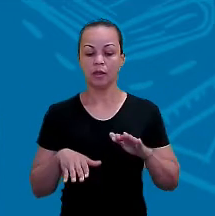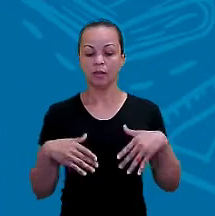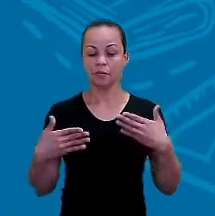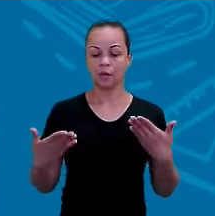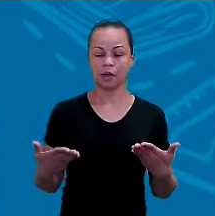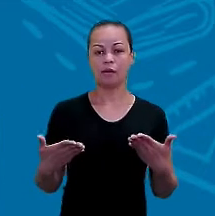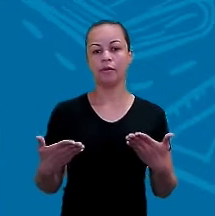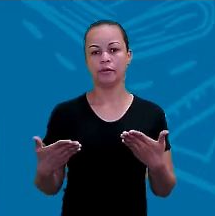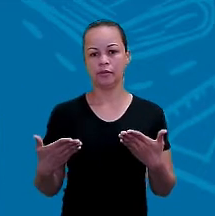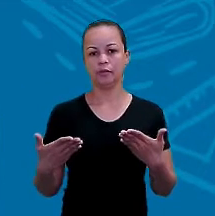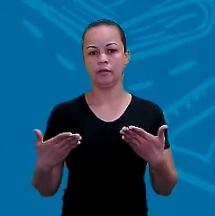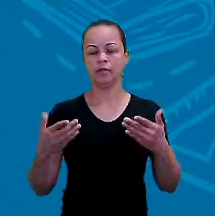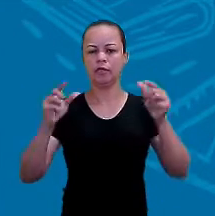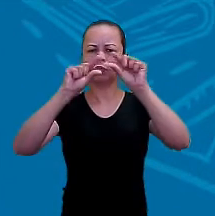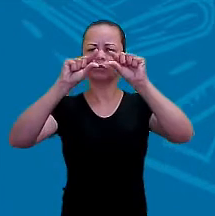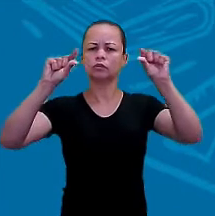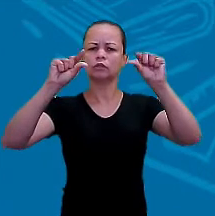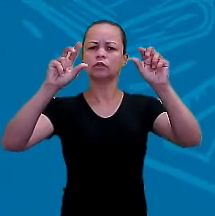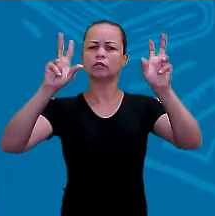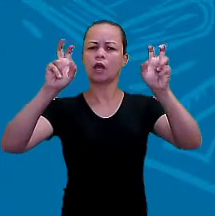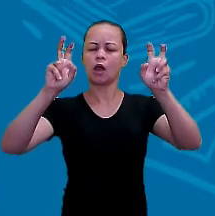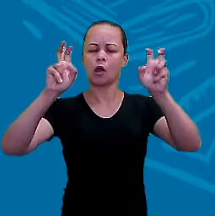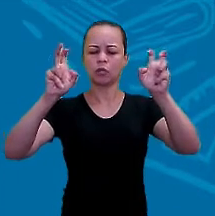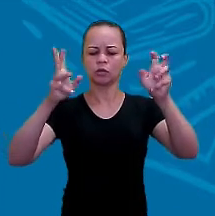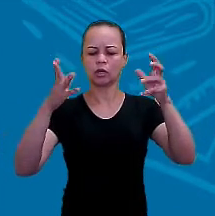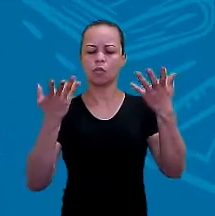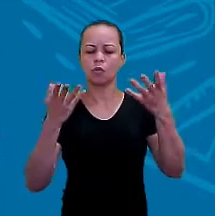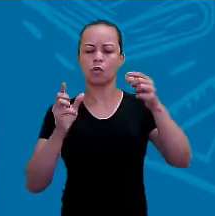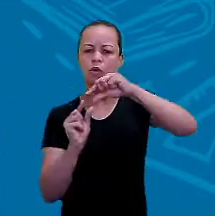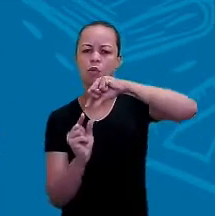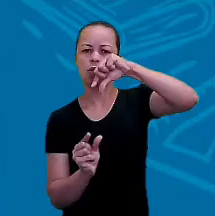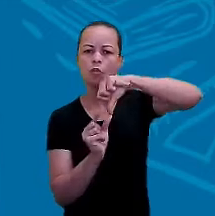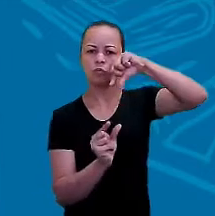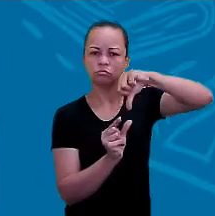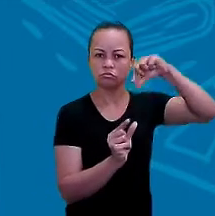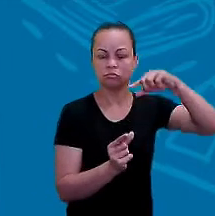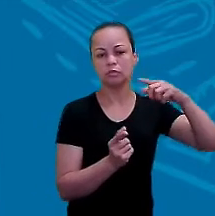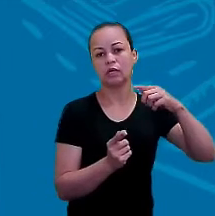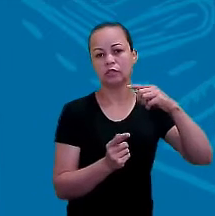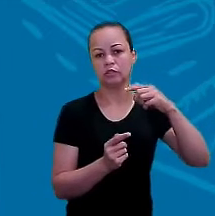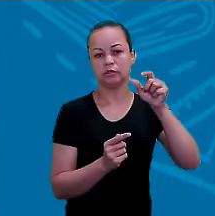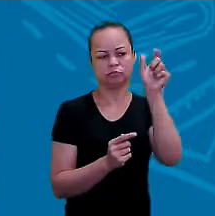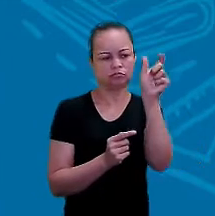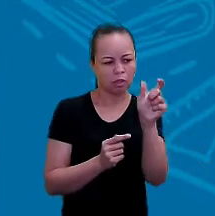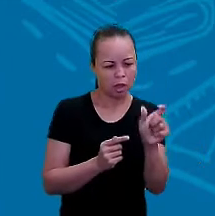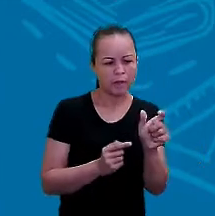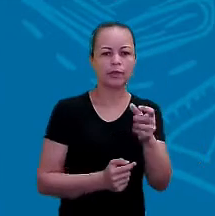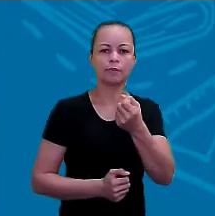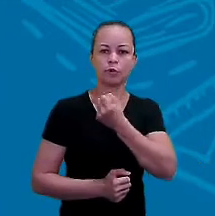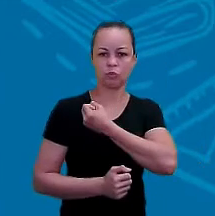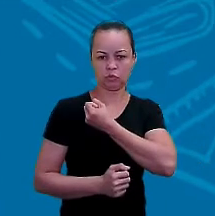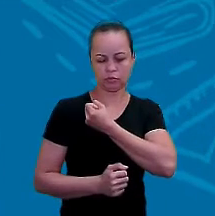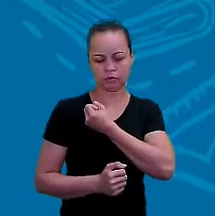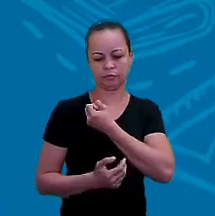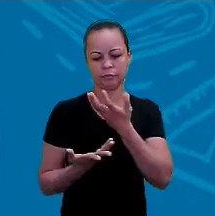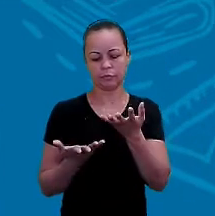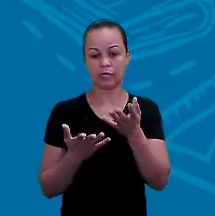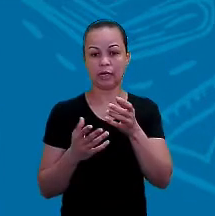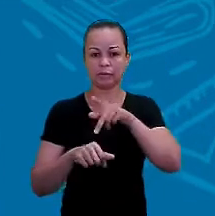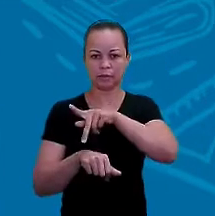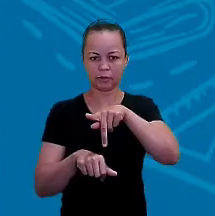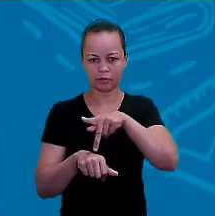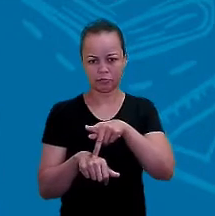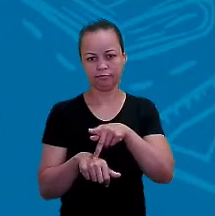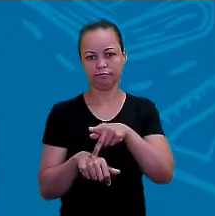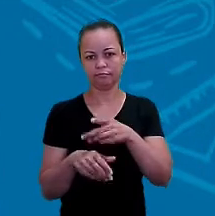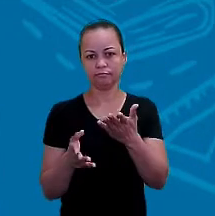de acordo com a coluna, é que a gente sabe o número correspondente de cada país. Mas a gente vai fazer atividades com